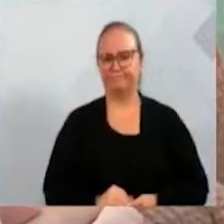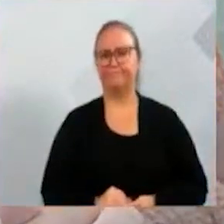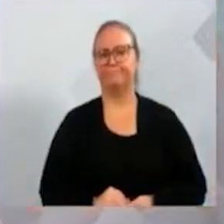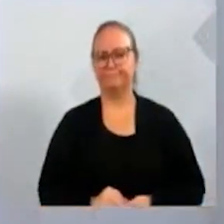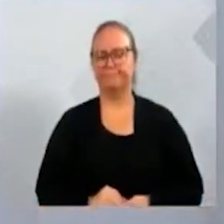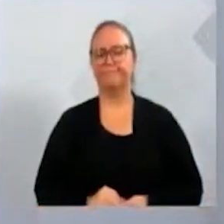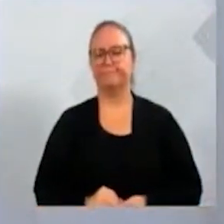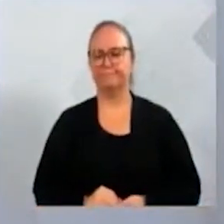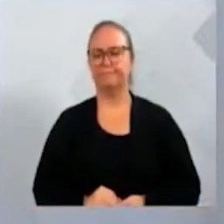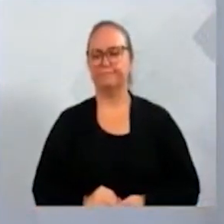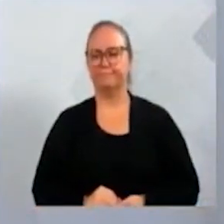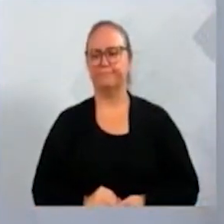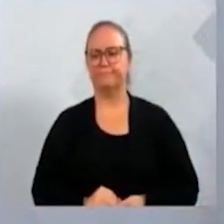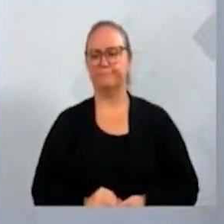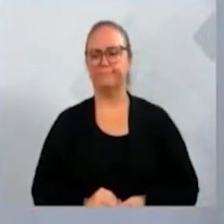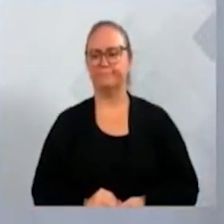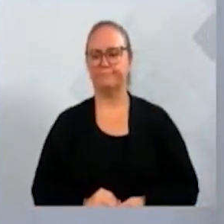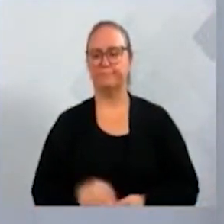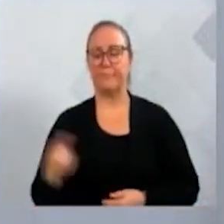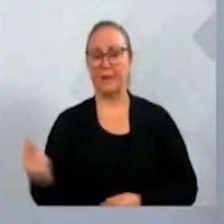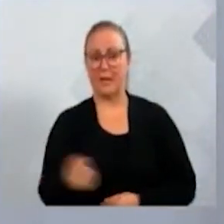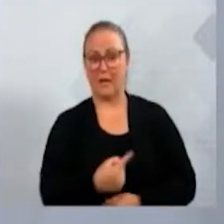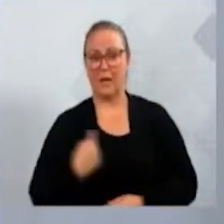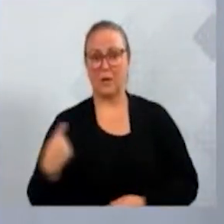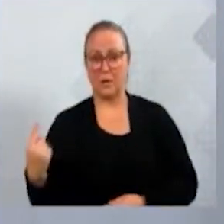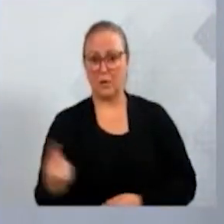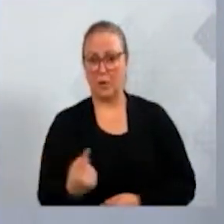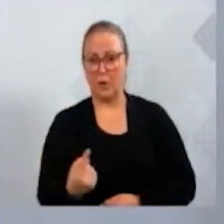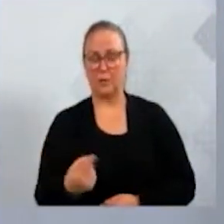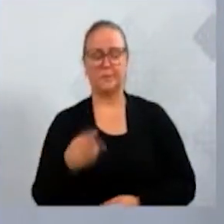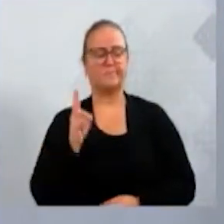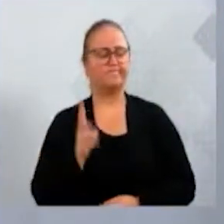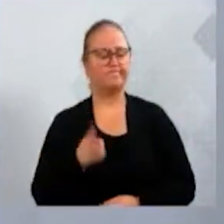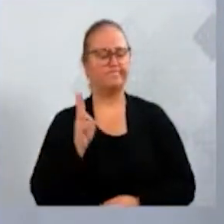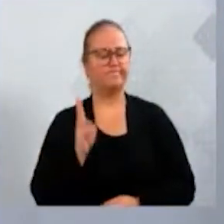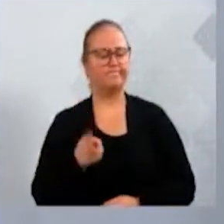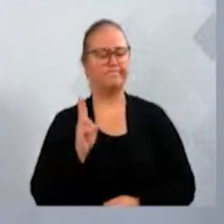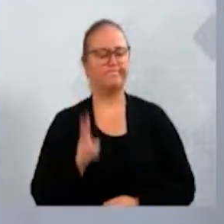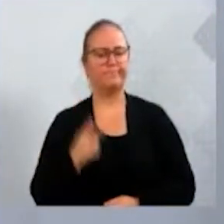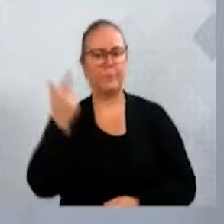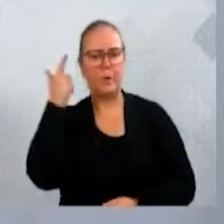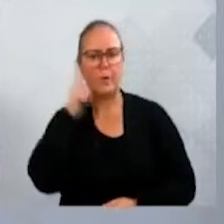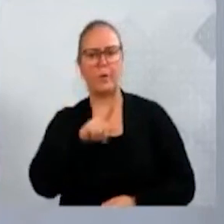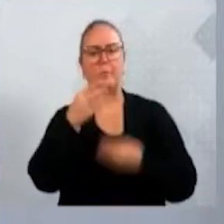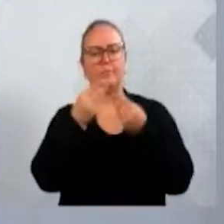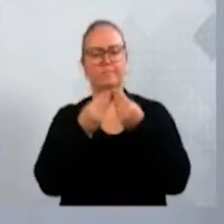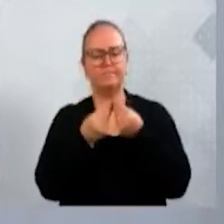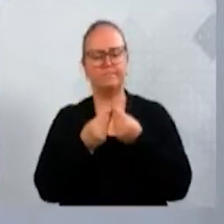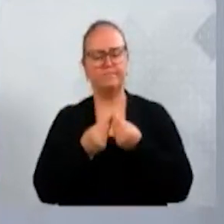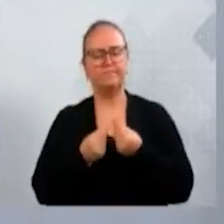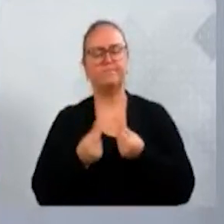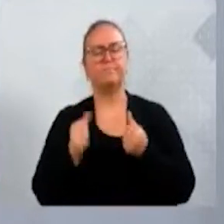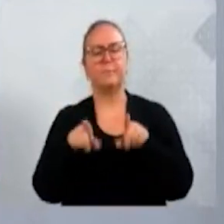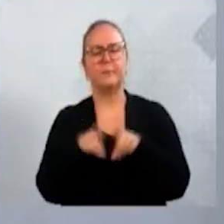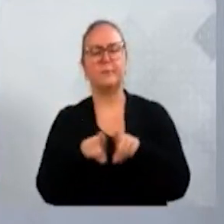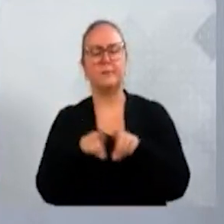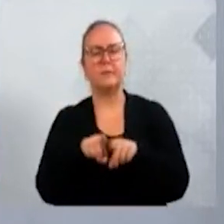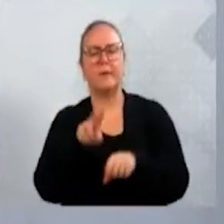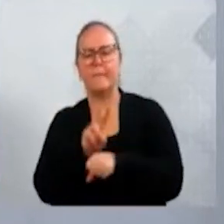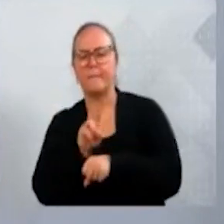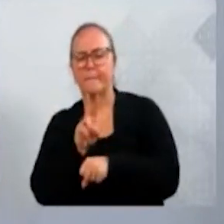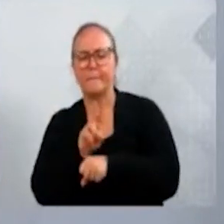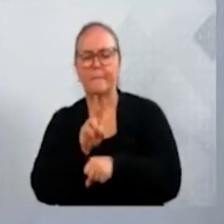comunicação e nós devemos cada vez mais ter a sensibilidade e o cuidado de